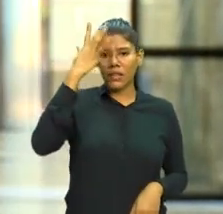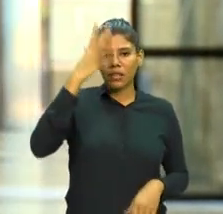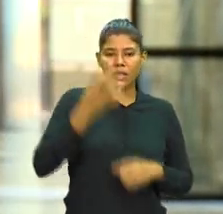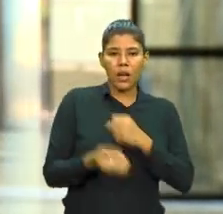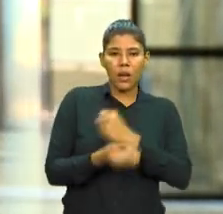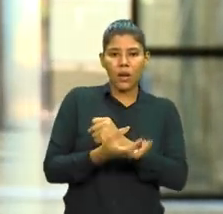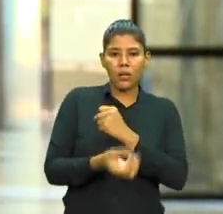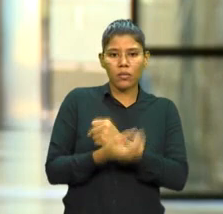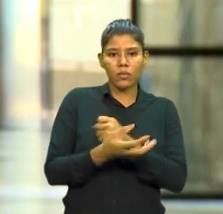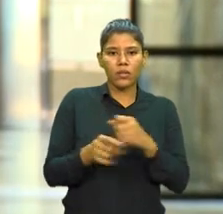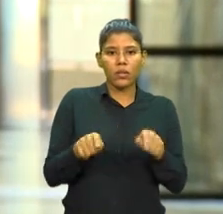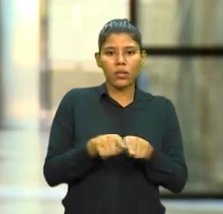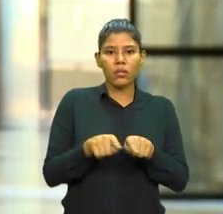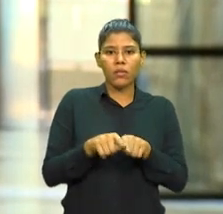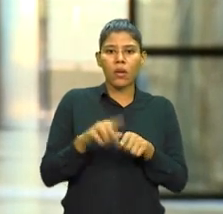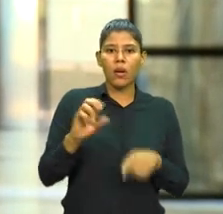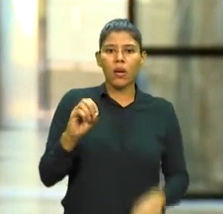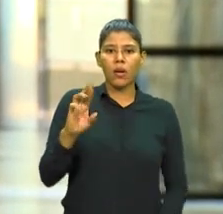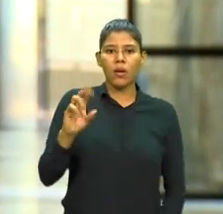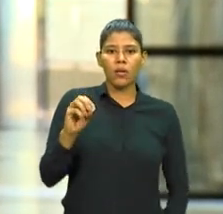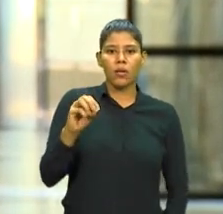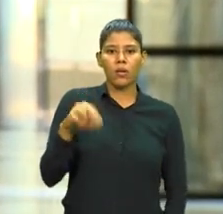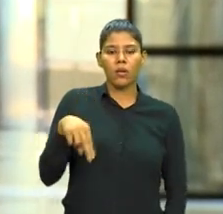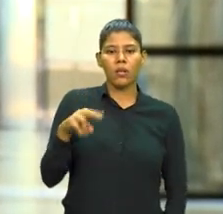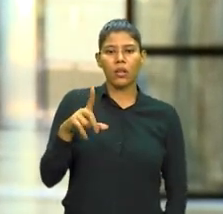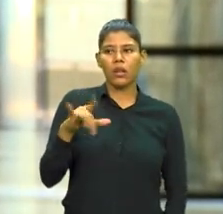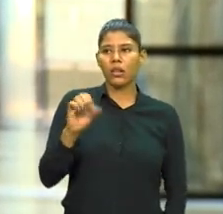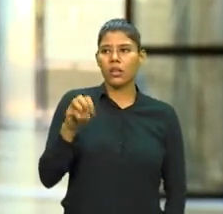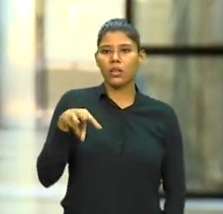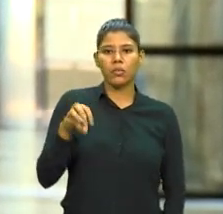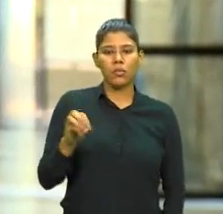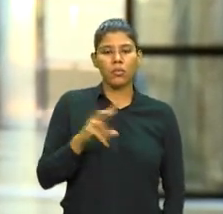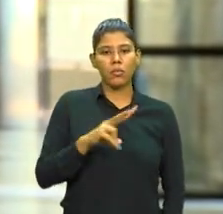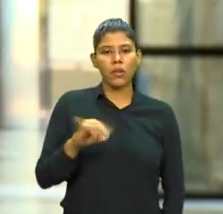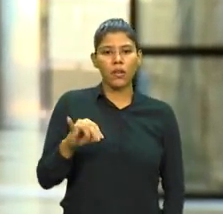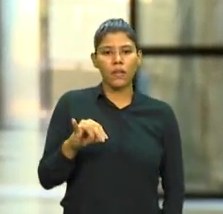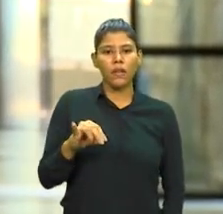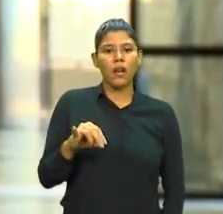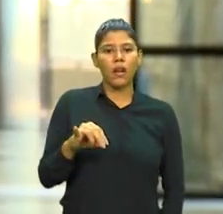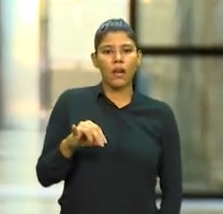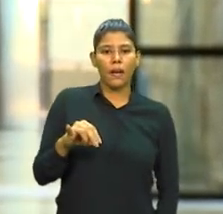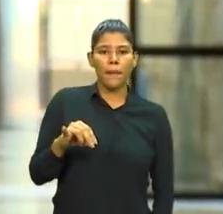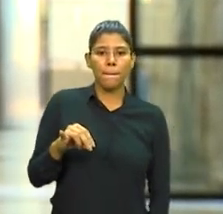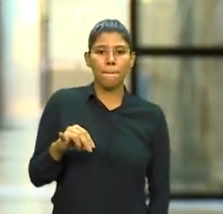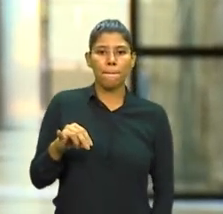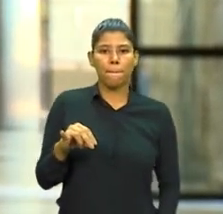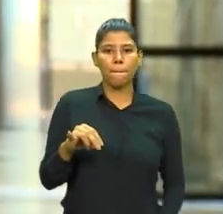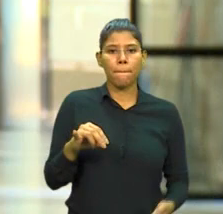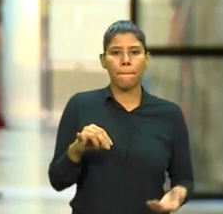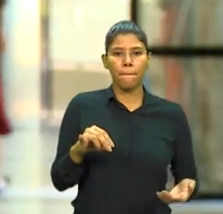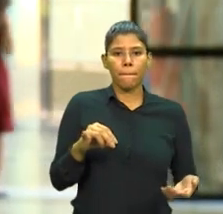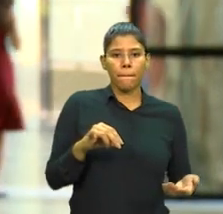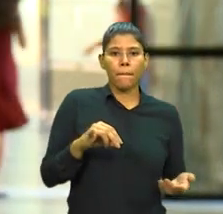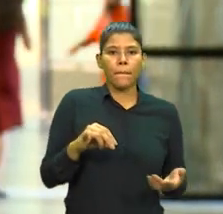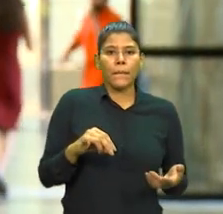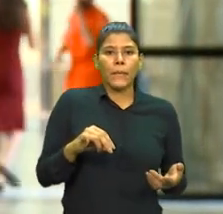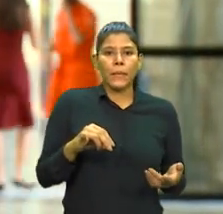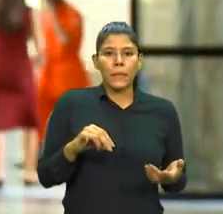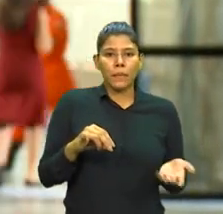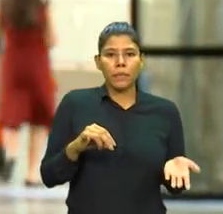coronelismo porque acabando com a estabilidade e ampliando o número de funções e cargos de livre